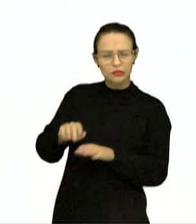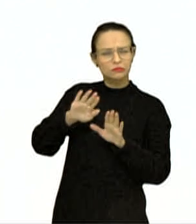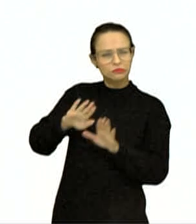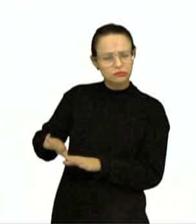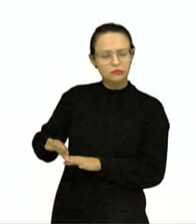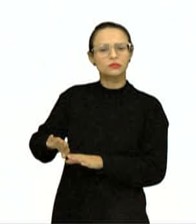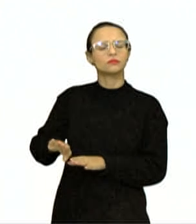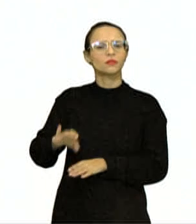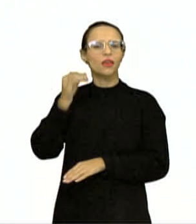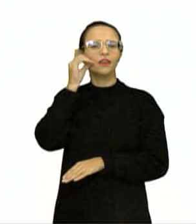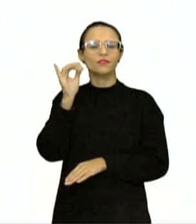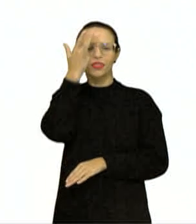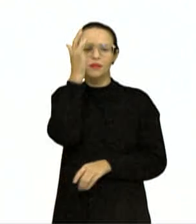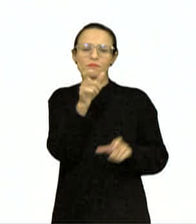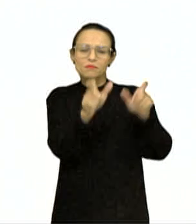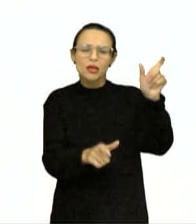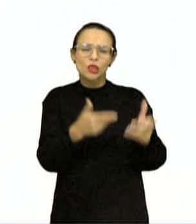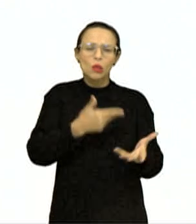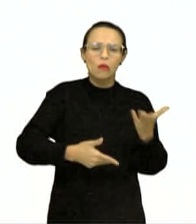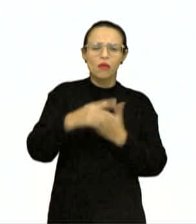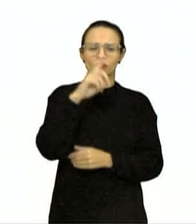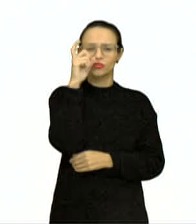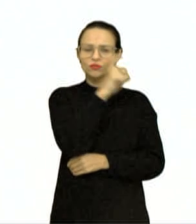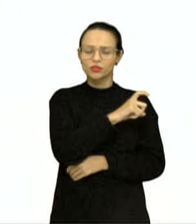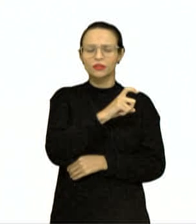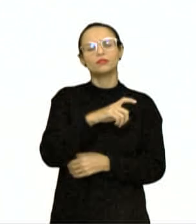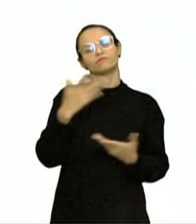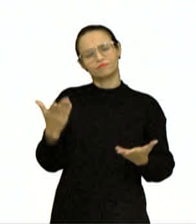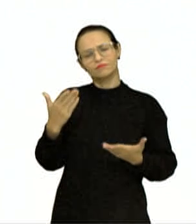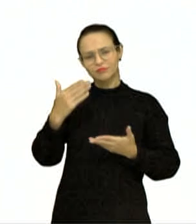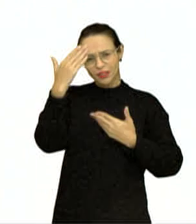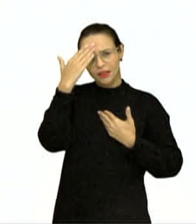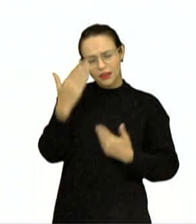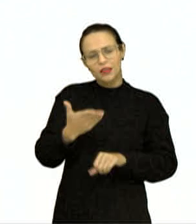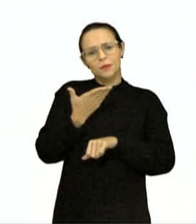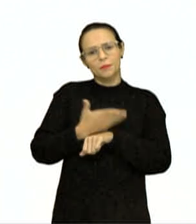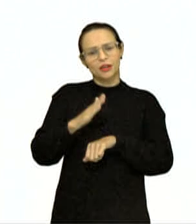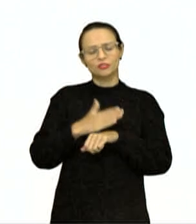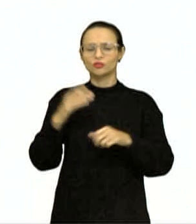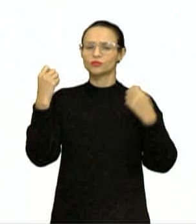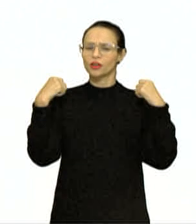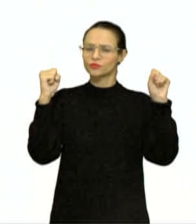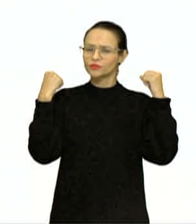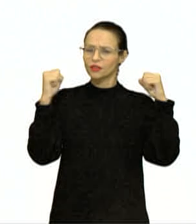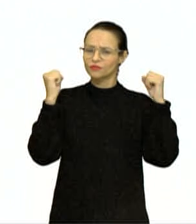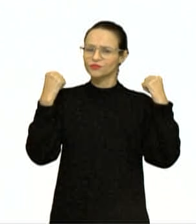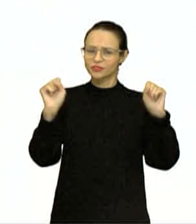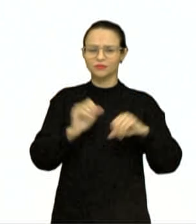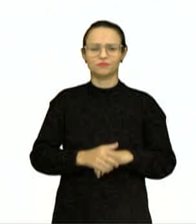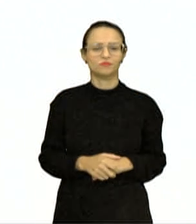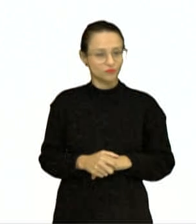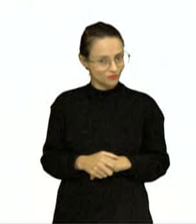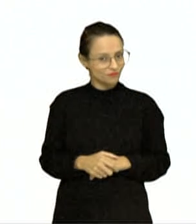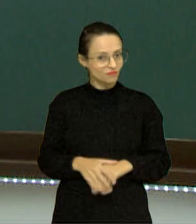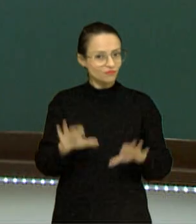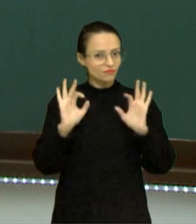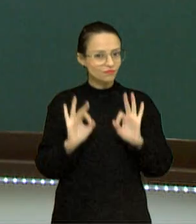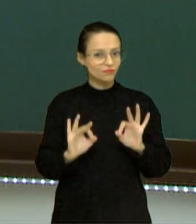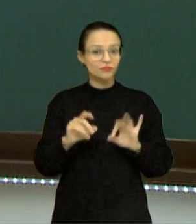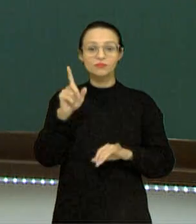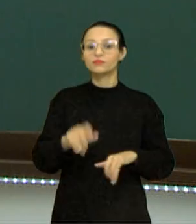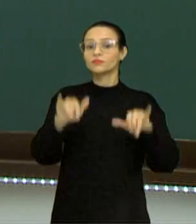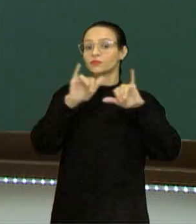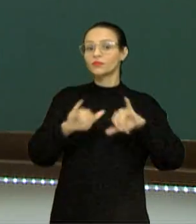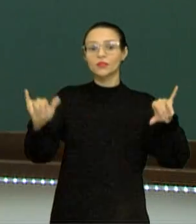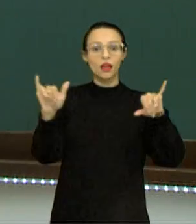difíceis, alongue-se ao longo do dia, seja grato, pratique exercícios físicos. Certo, é um anúncio